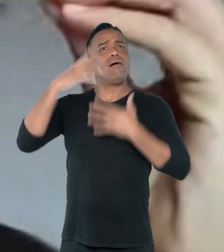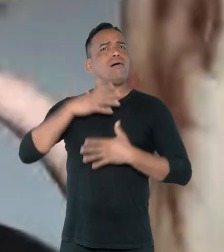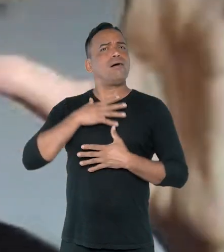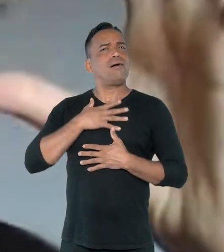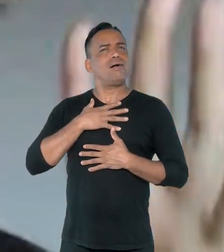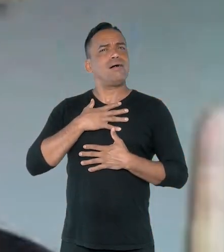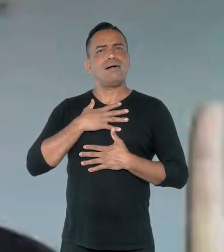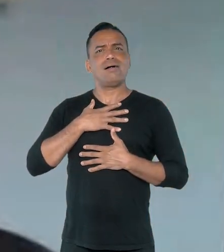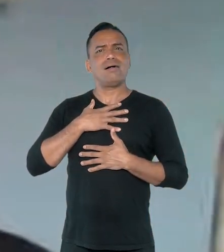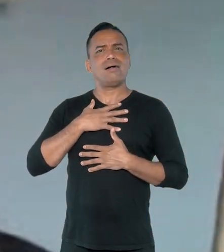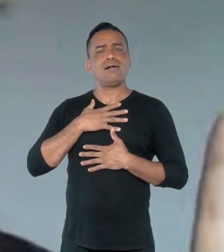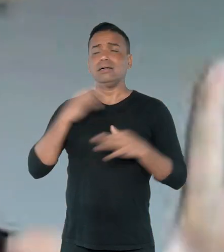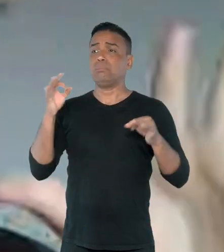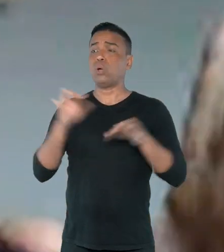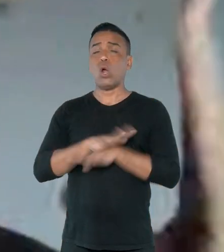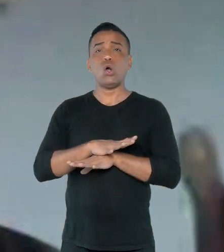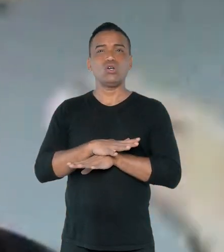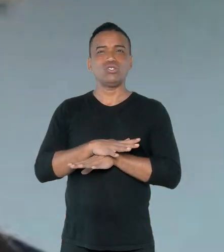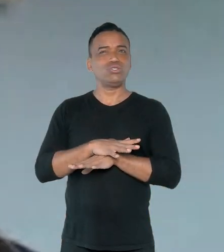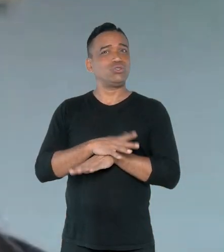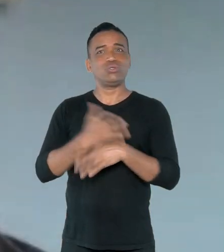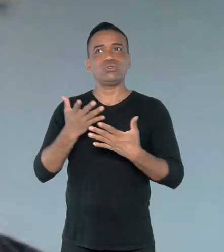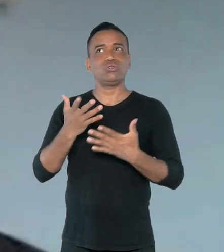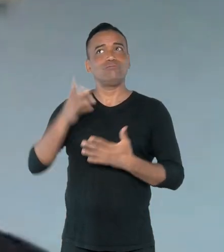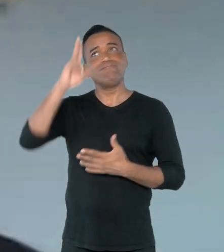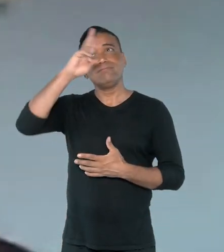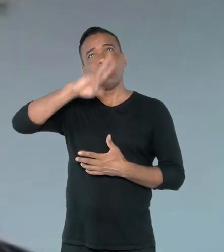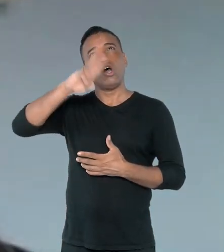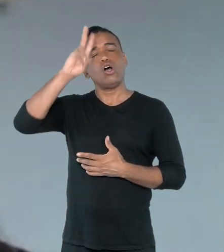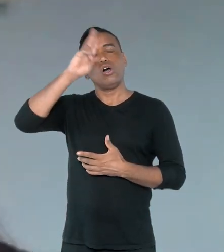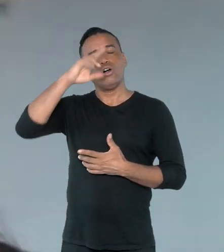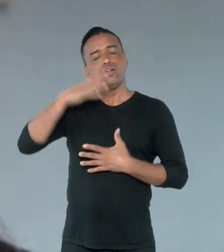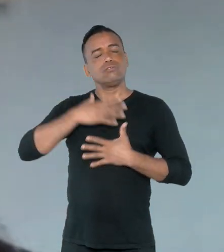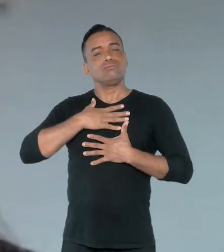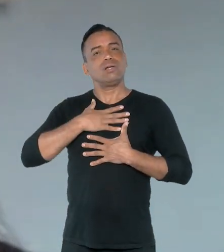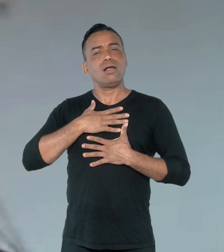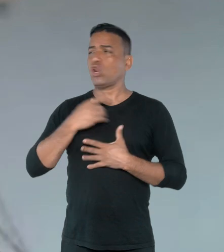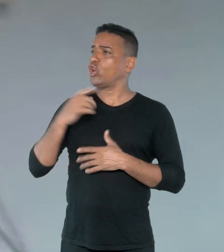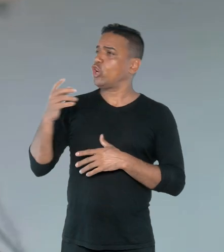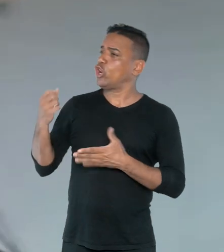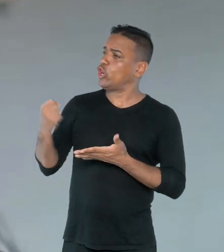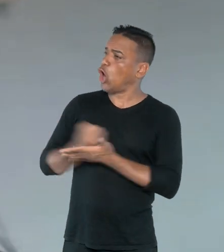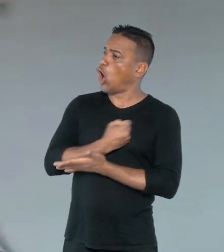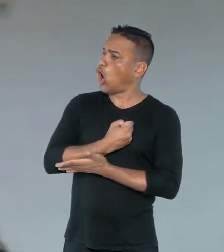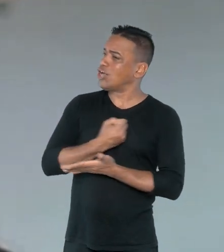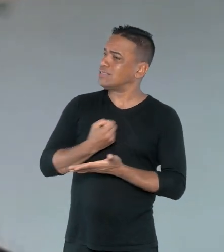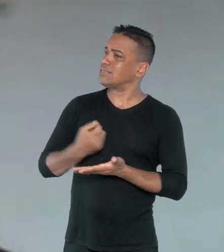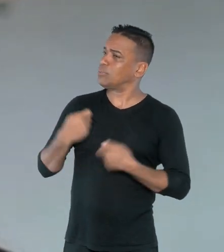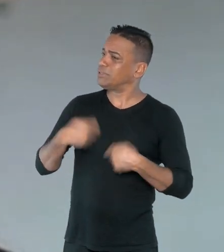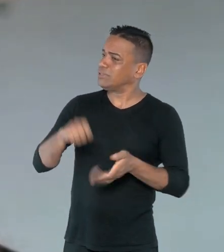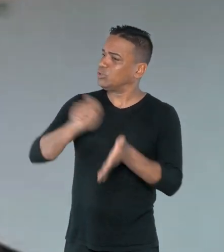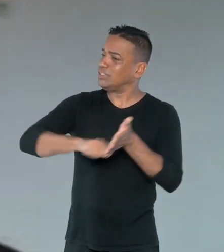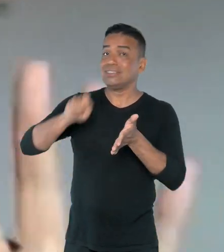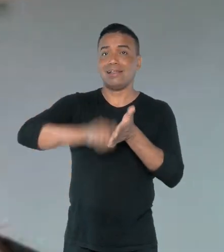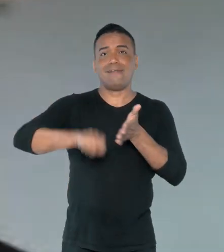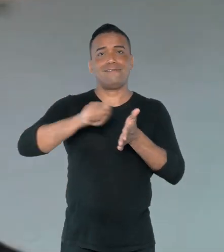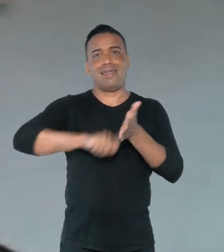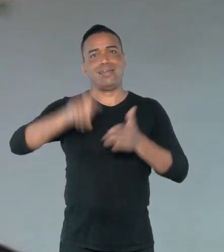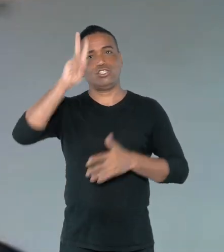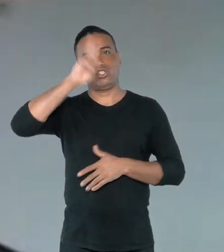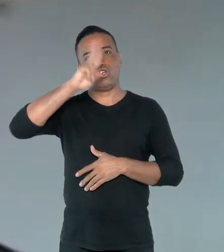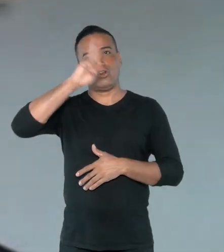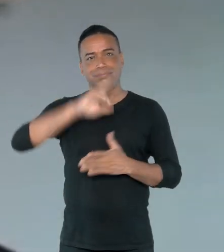muito, muito pronta, assim. Chegou e eu pensei, nossa, eu preciso escrever isso. E